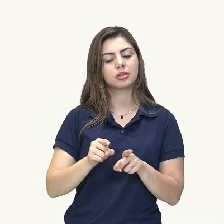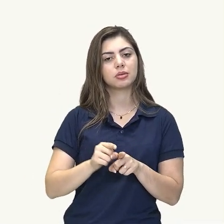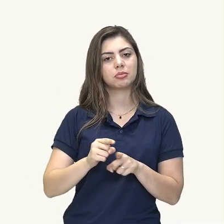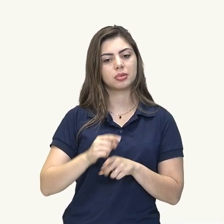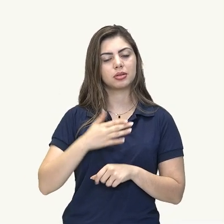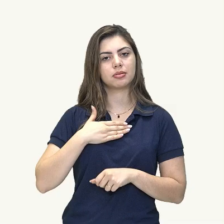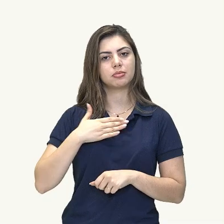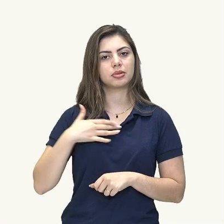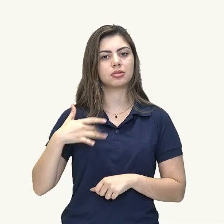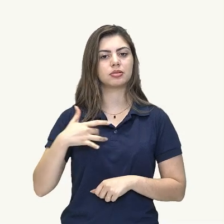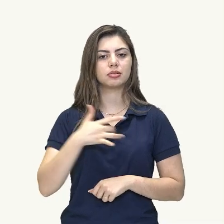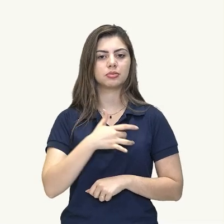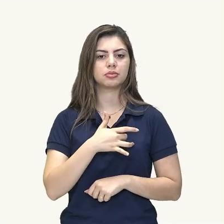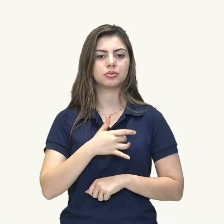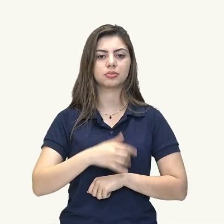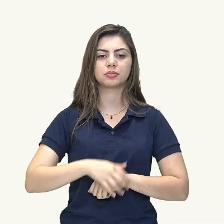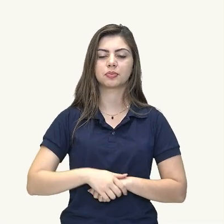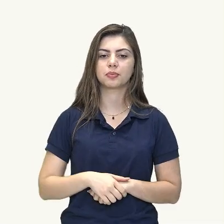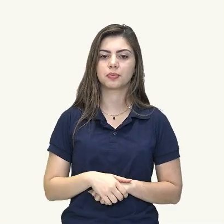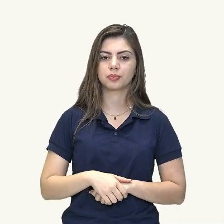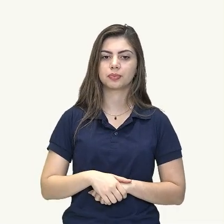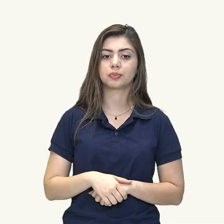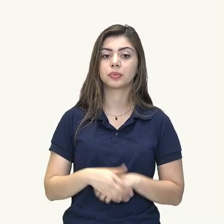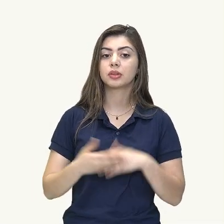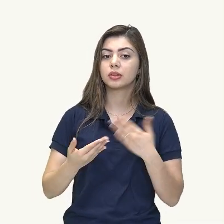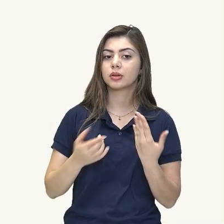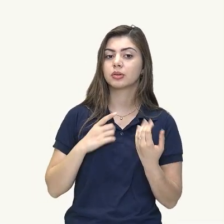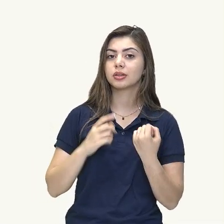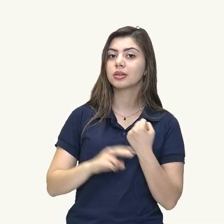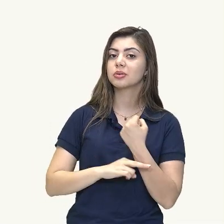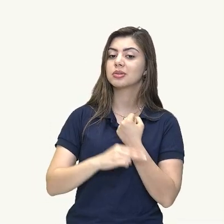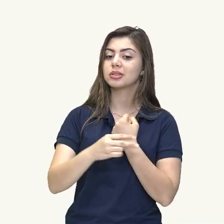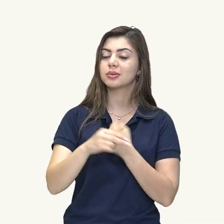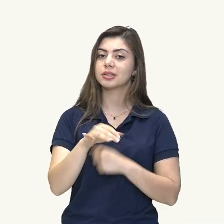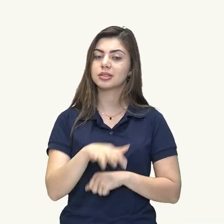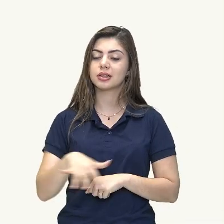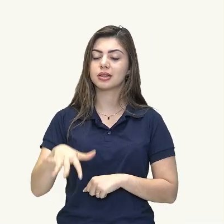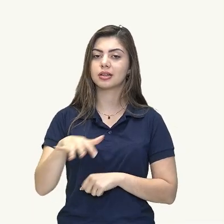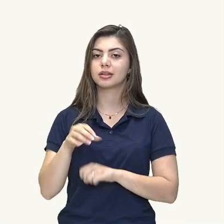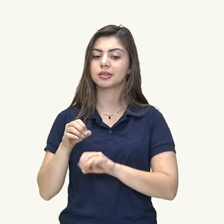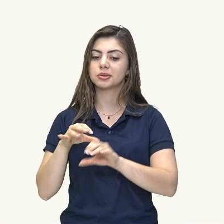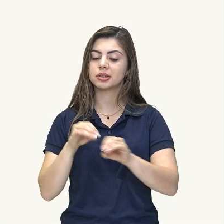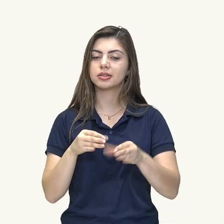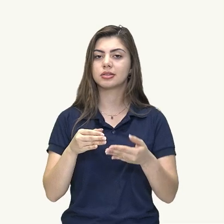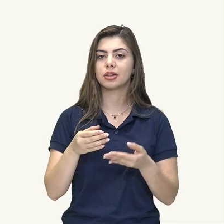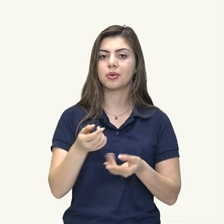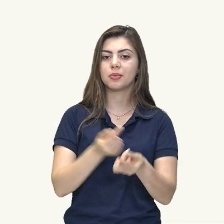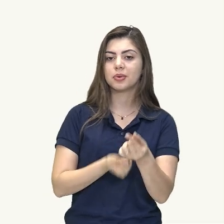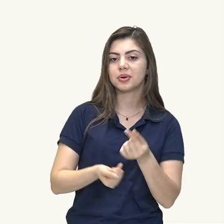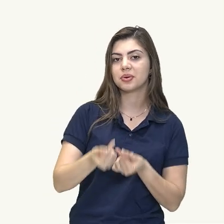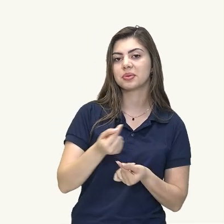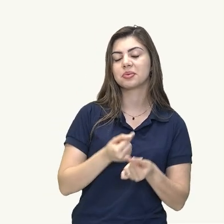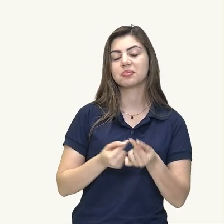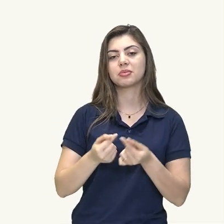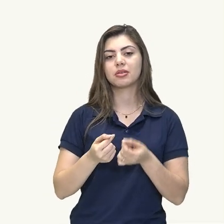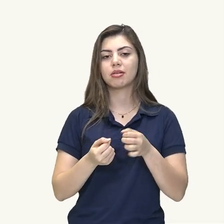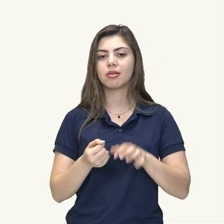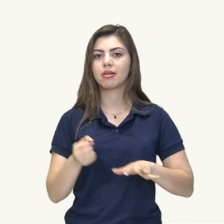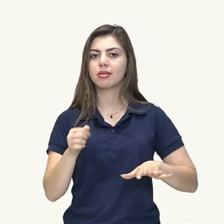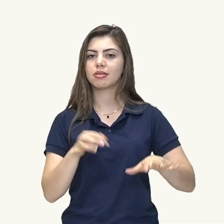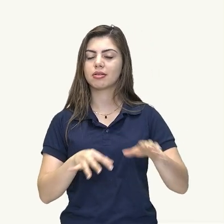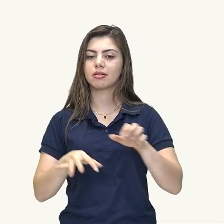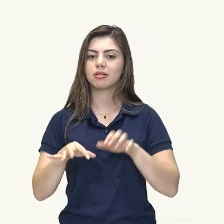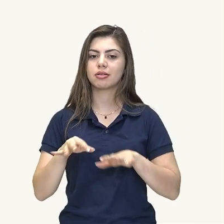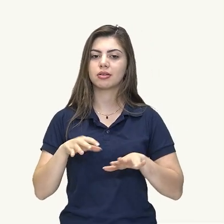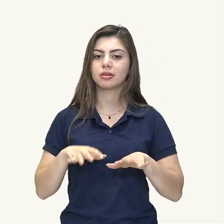também o impacto dessa imunização a partir das vacinas na educação, na economia e diversas áreas da nossa vida. Então,